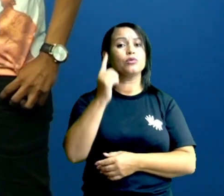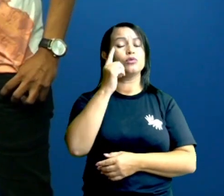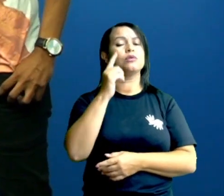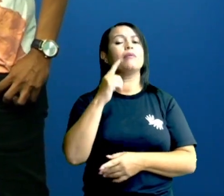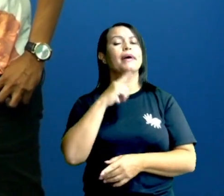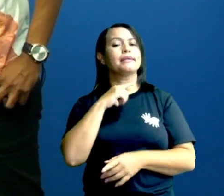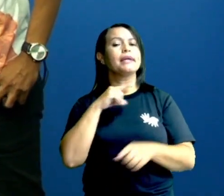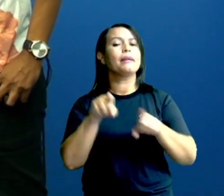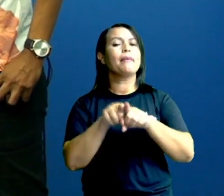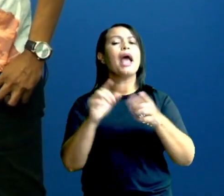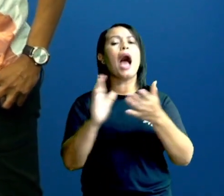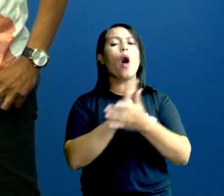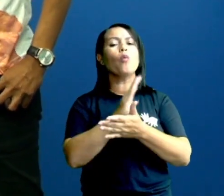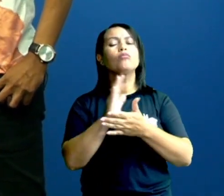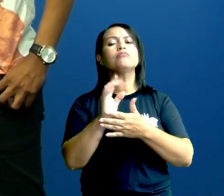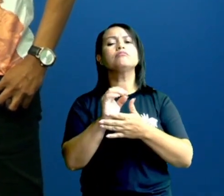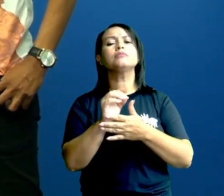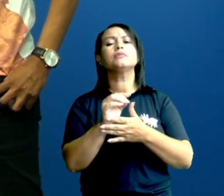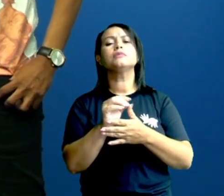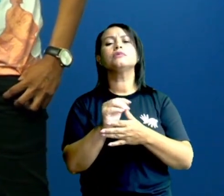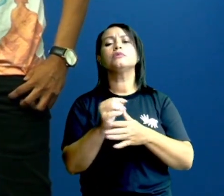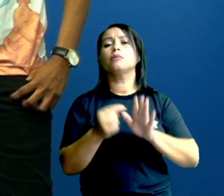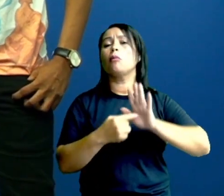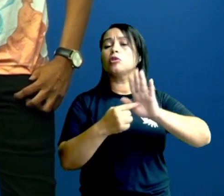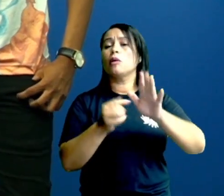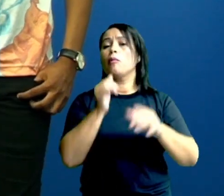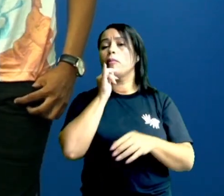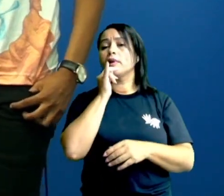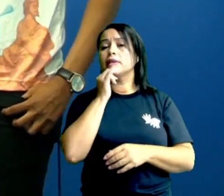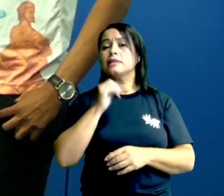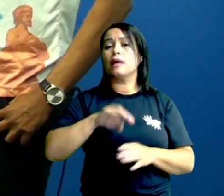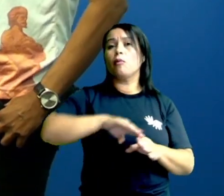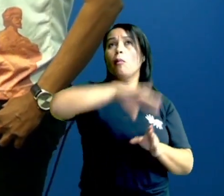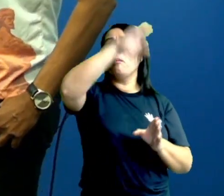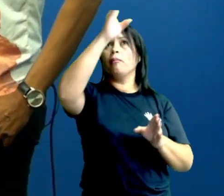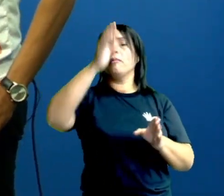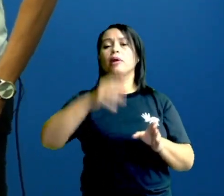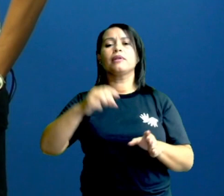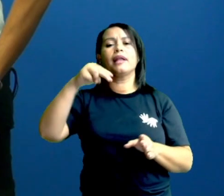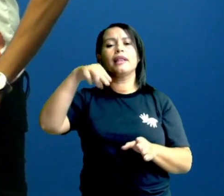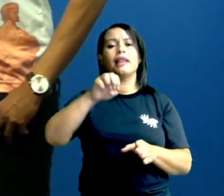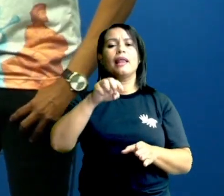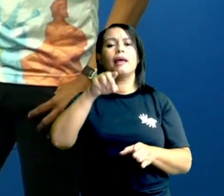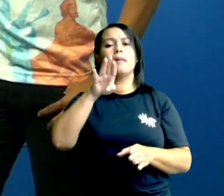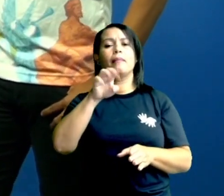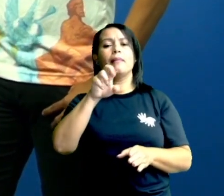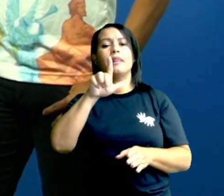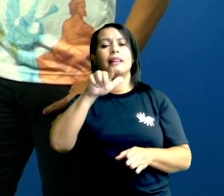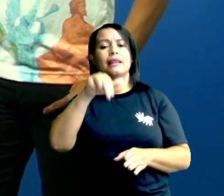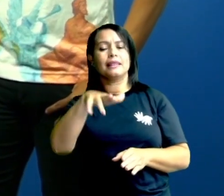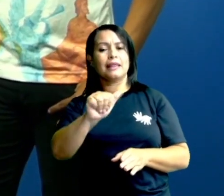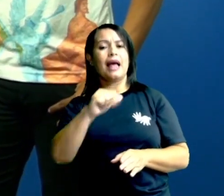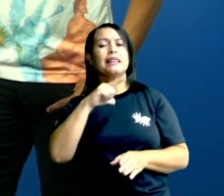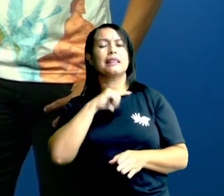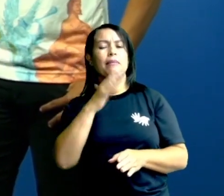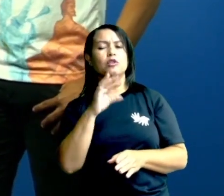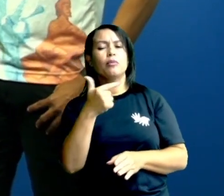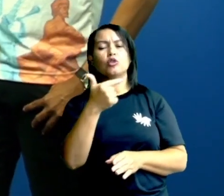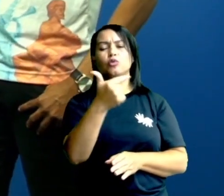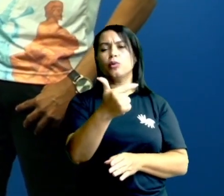mas é que destaca alguns pontos né como por exemplo Pico da Neblina como eu falei que tem aí né mais de